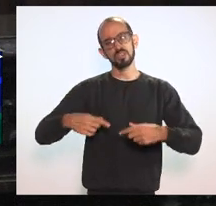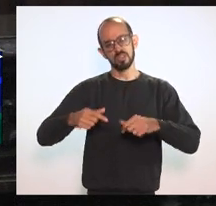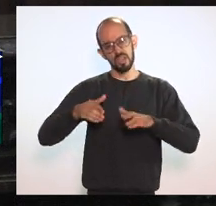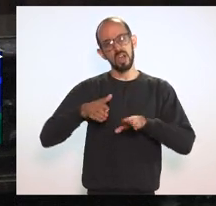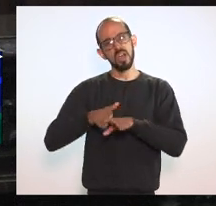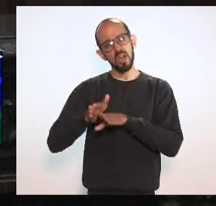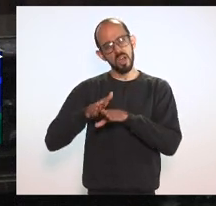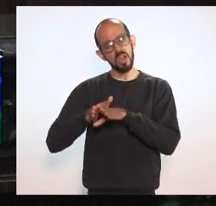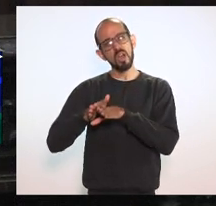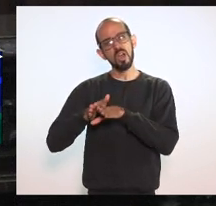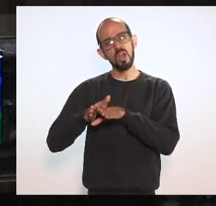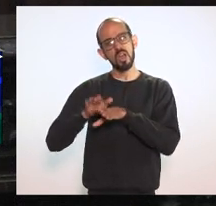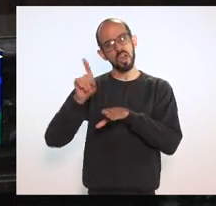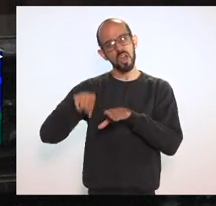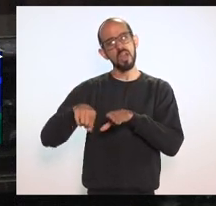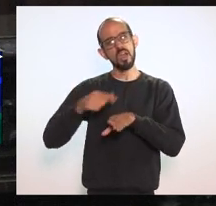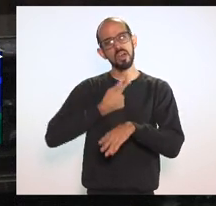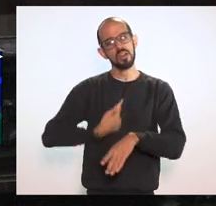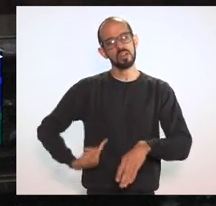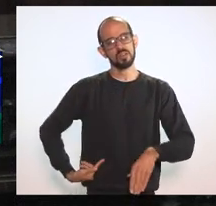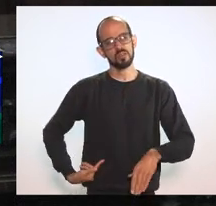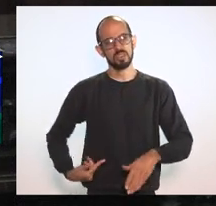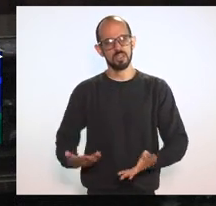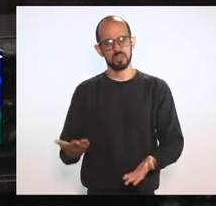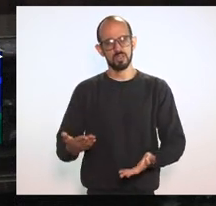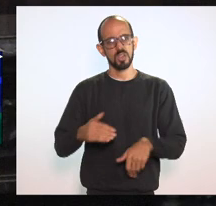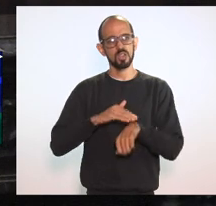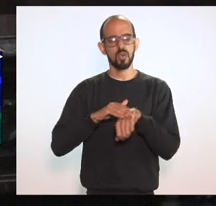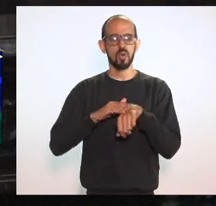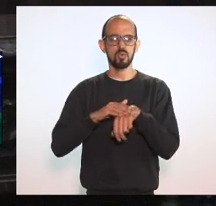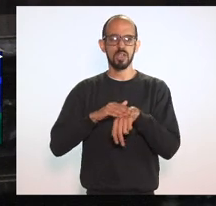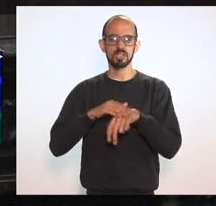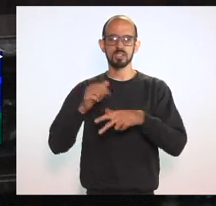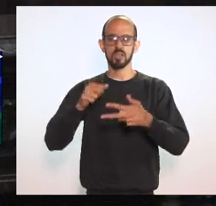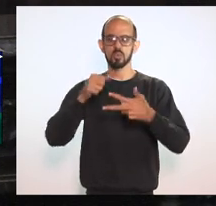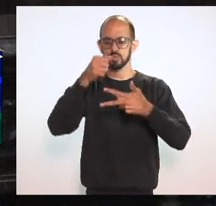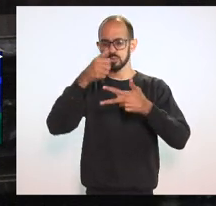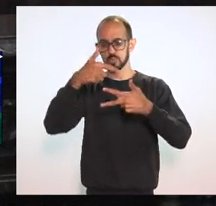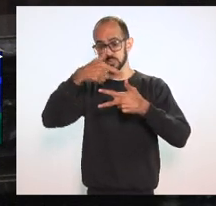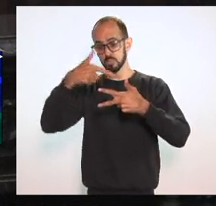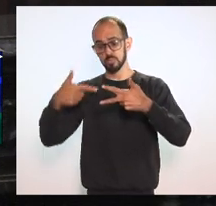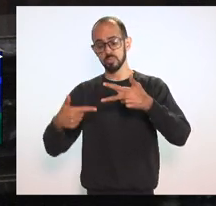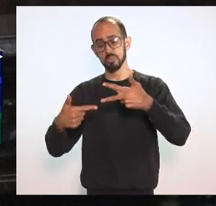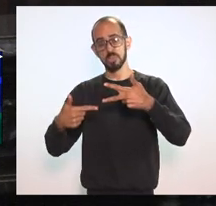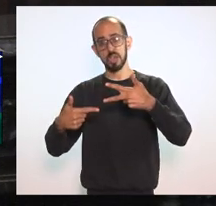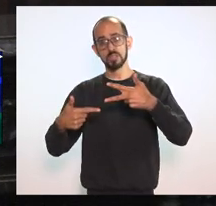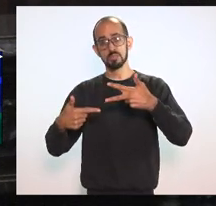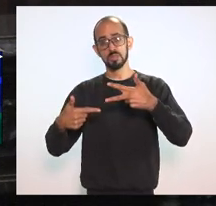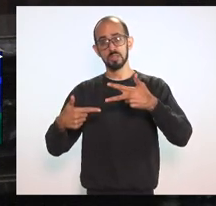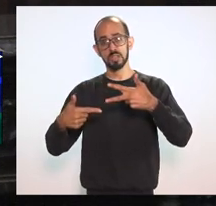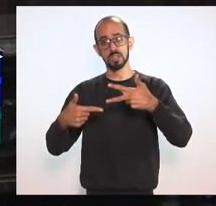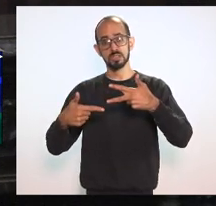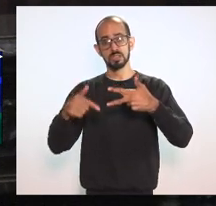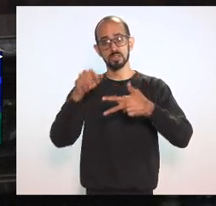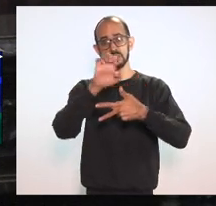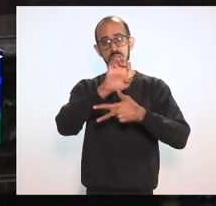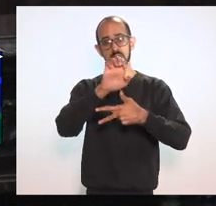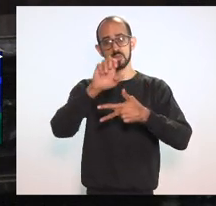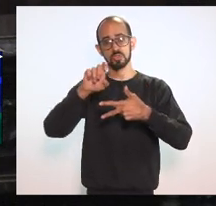característica do governador Paulo de Castro conversa com os poderes dialoga com esta casa